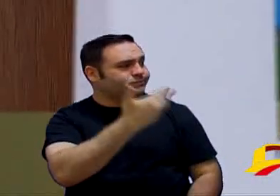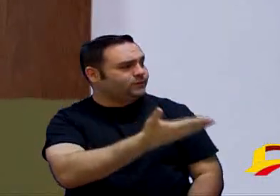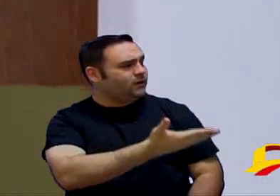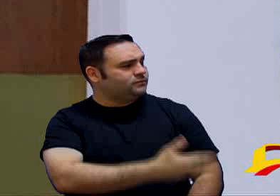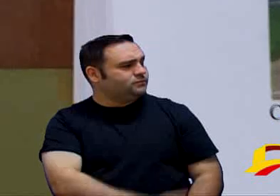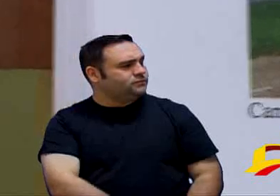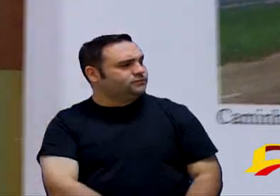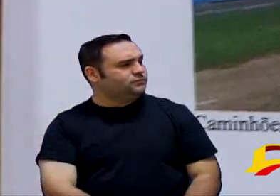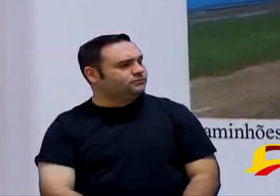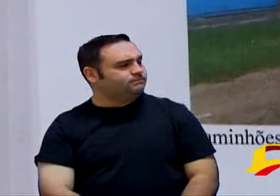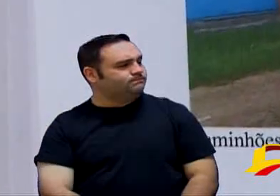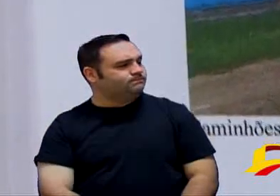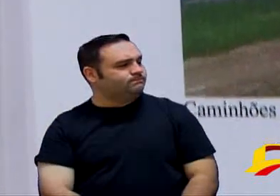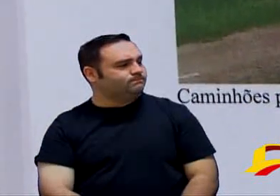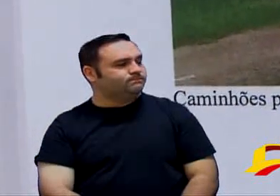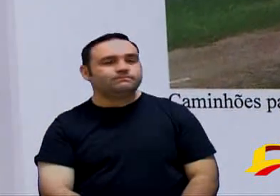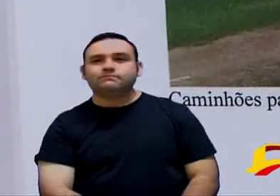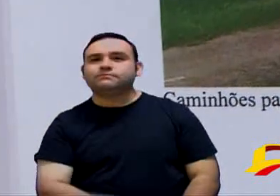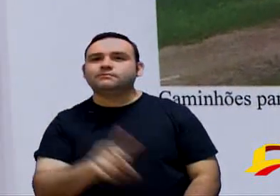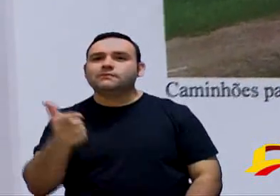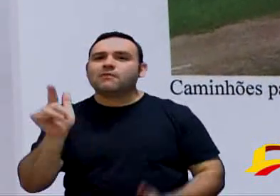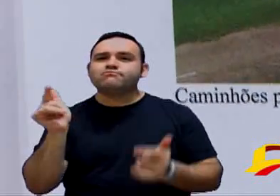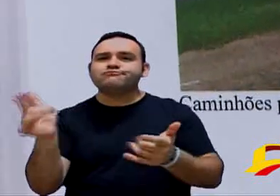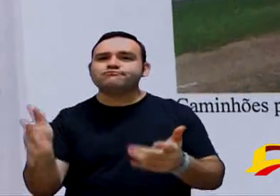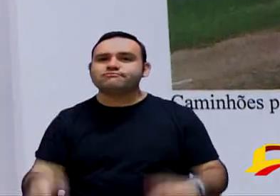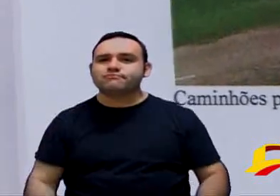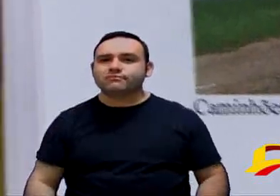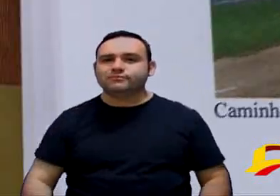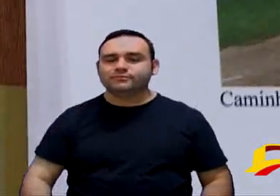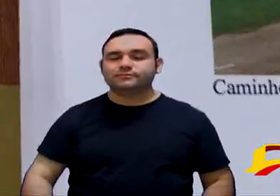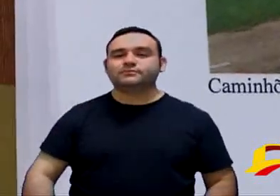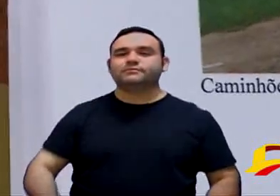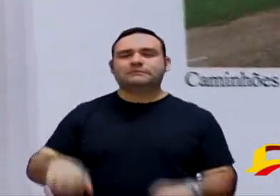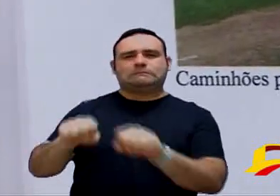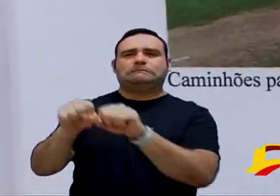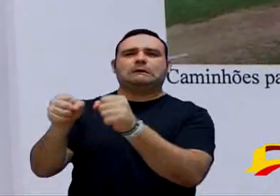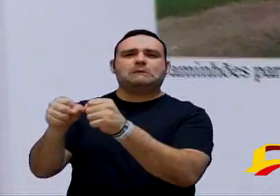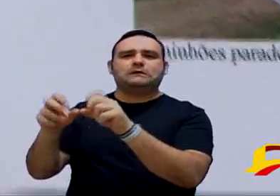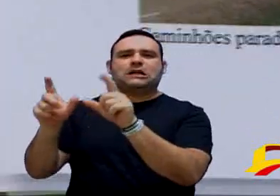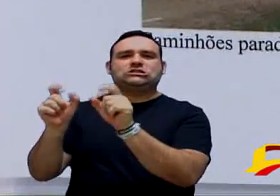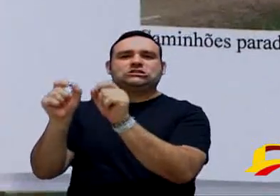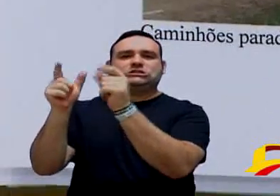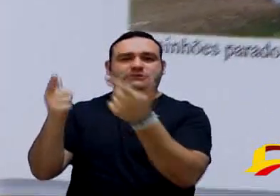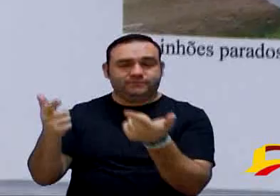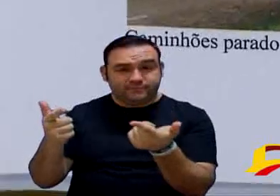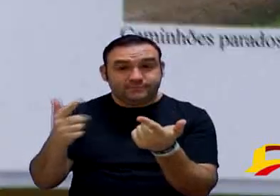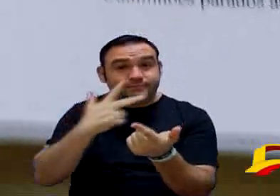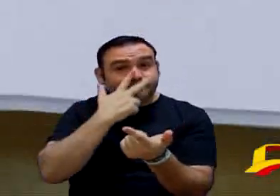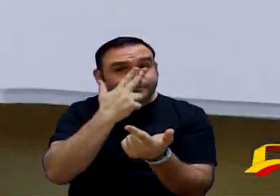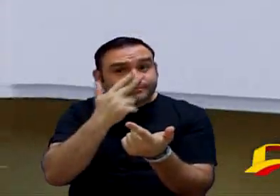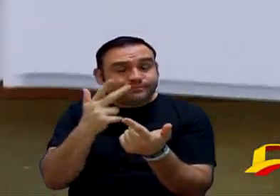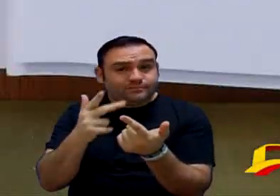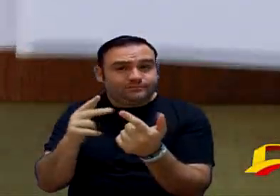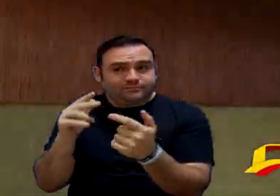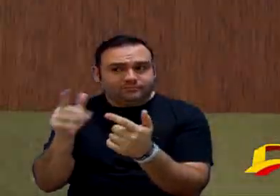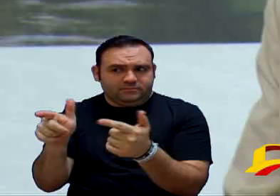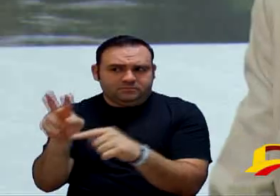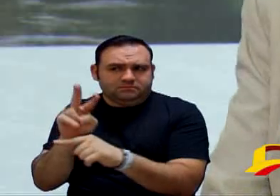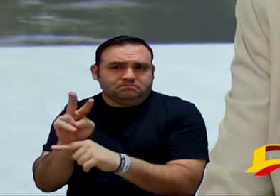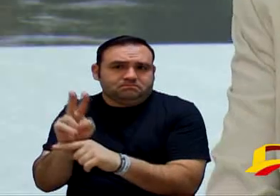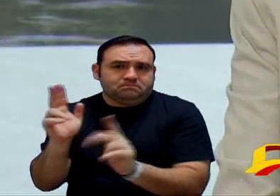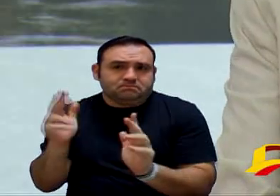descendo no tempo estragando Parece que foi recuperado o